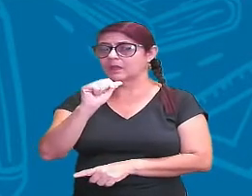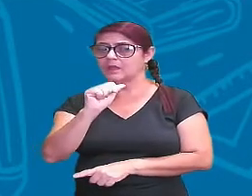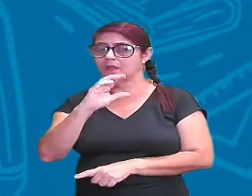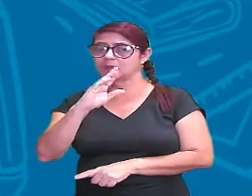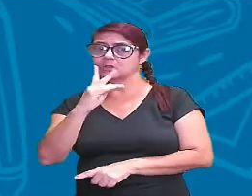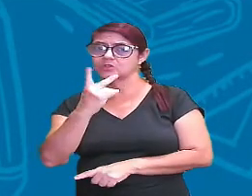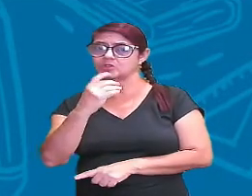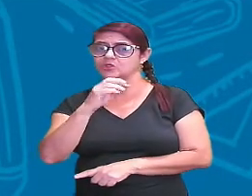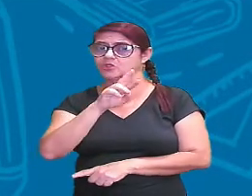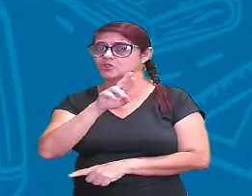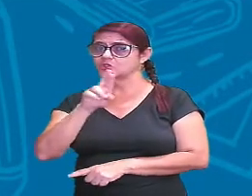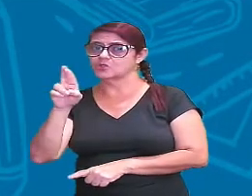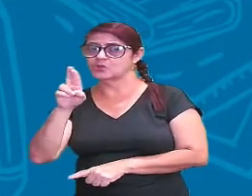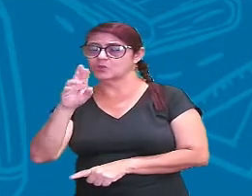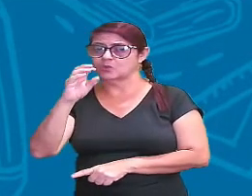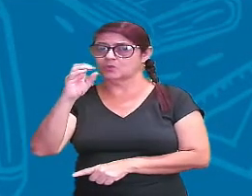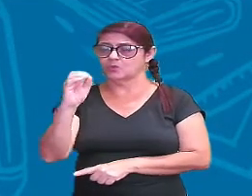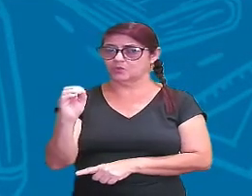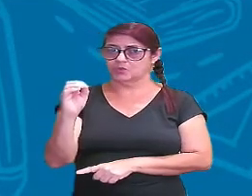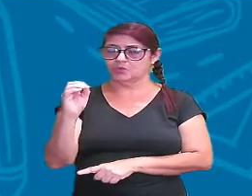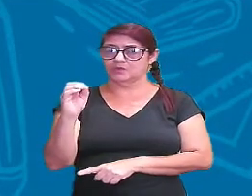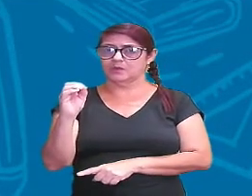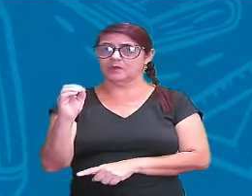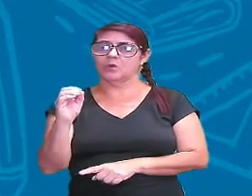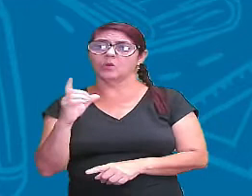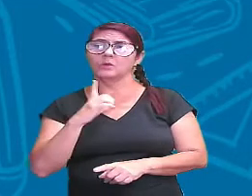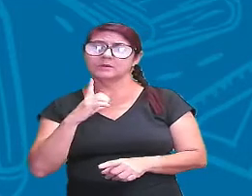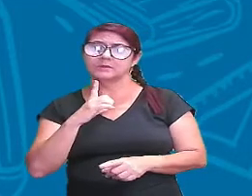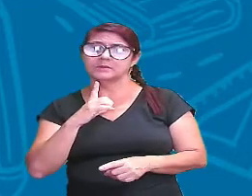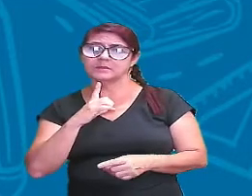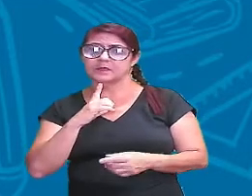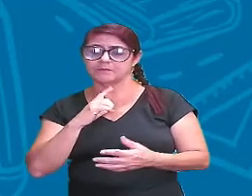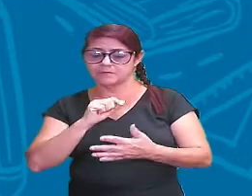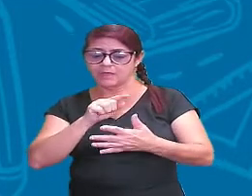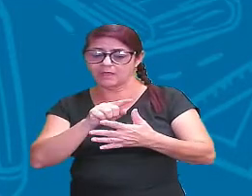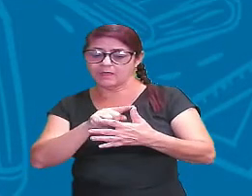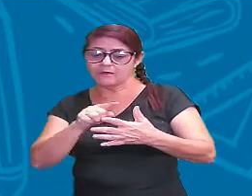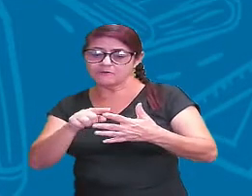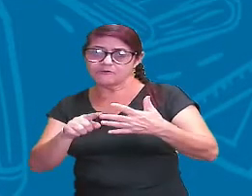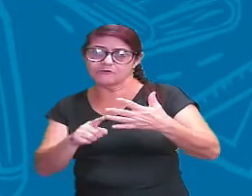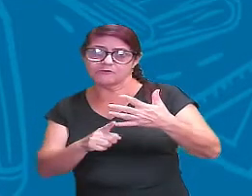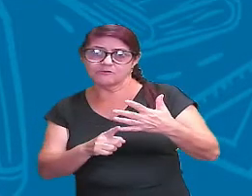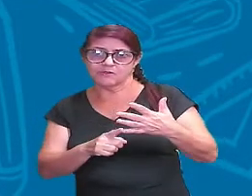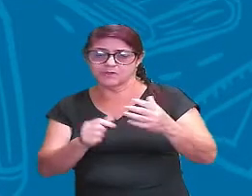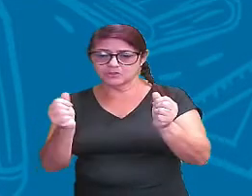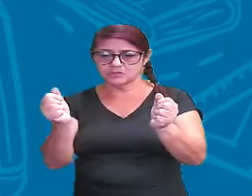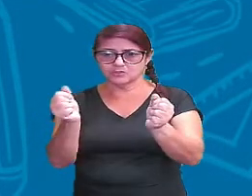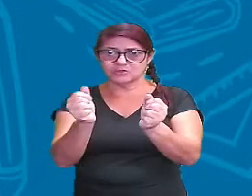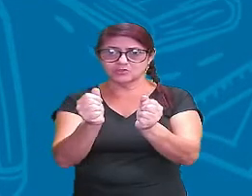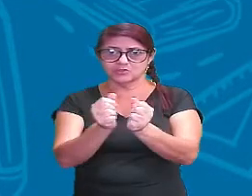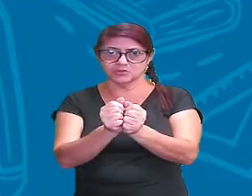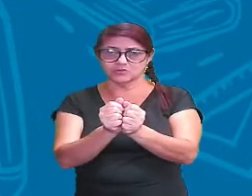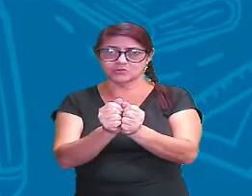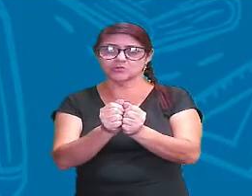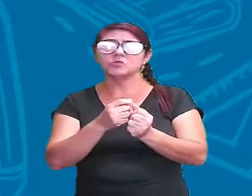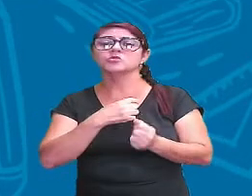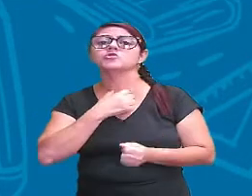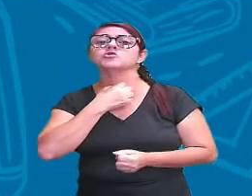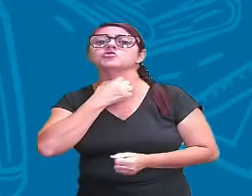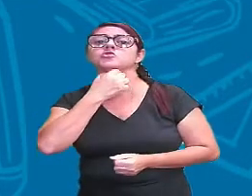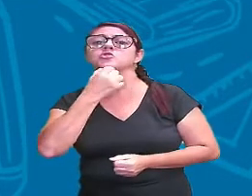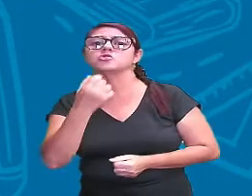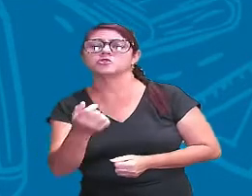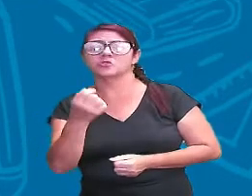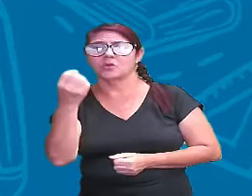quando fica entre as palavras, entre vogais, no meio de uma palavra, ele vai ter um som